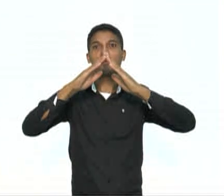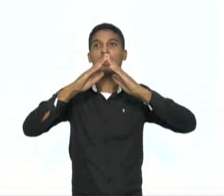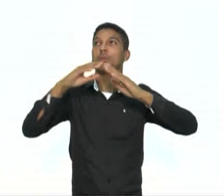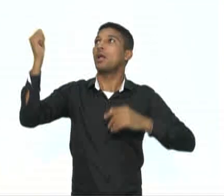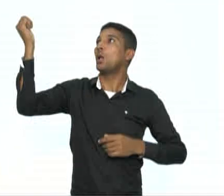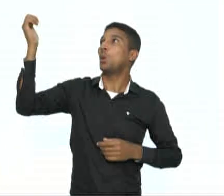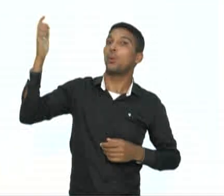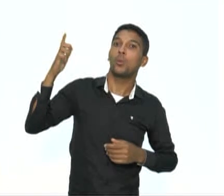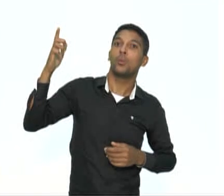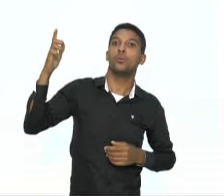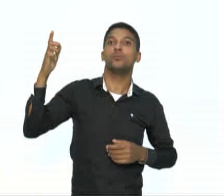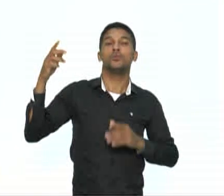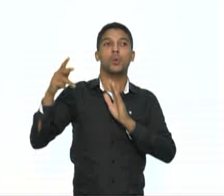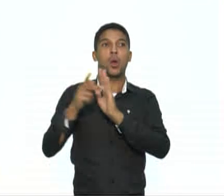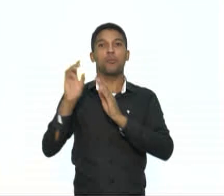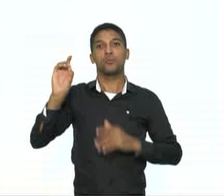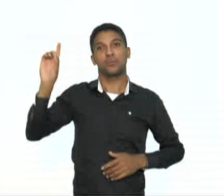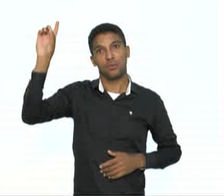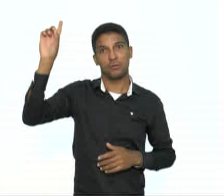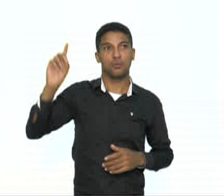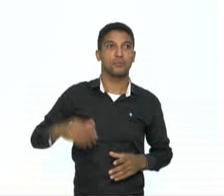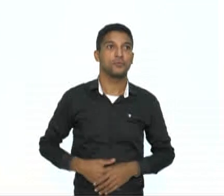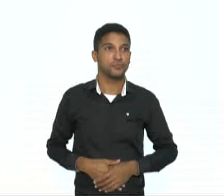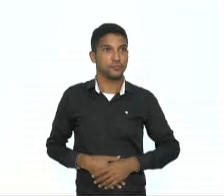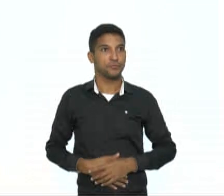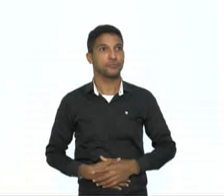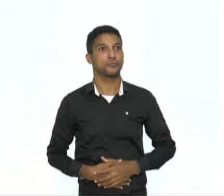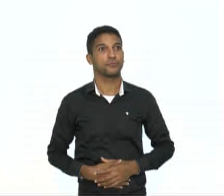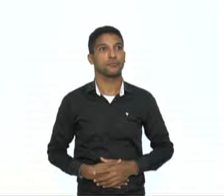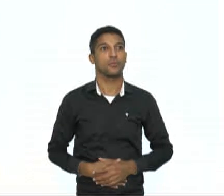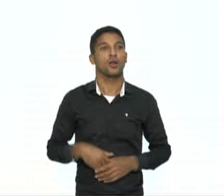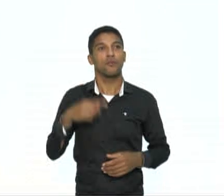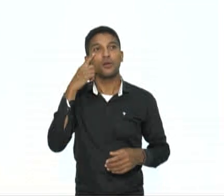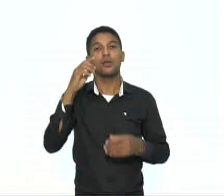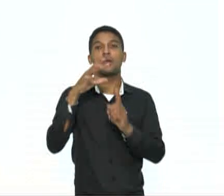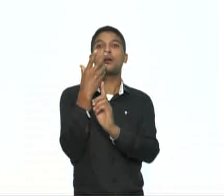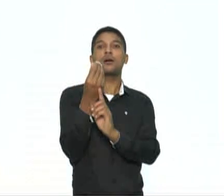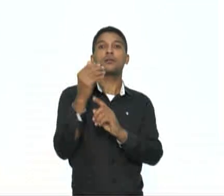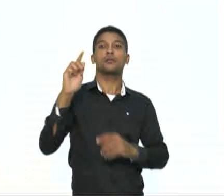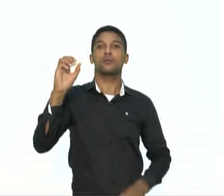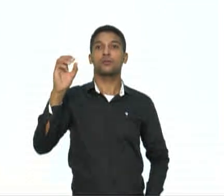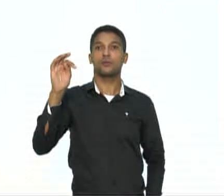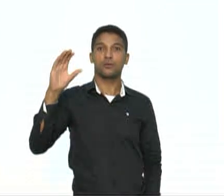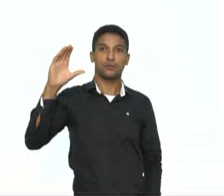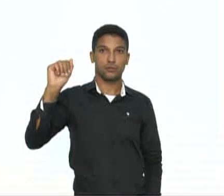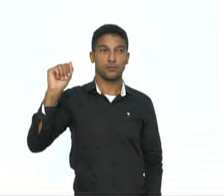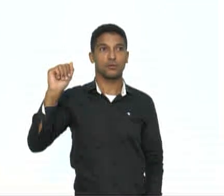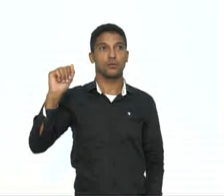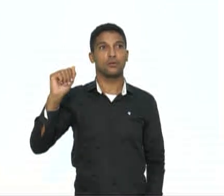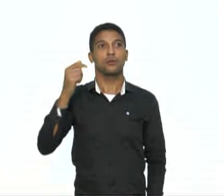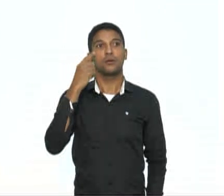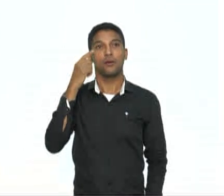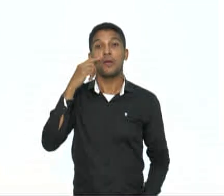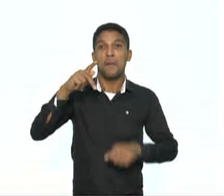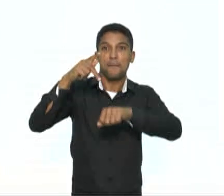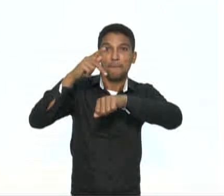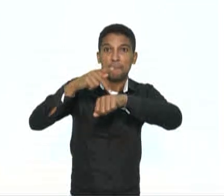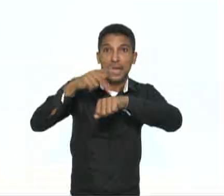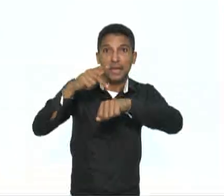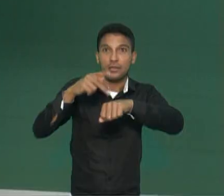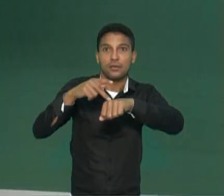de Deus, tá? Então a gente tem a arte gótica, a solução tecnológica economizar a quantidade de pedra e ao